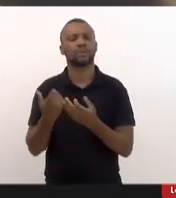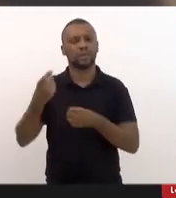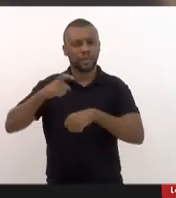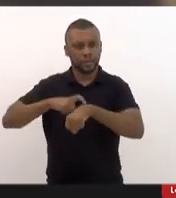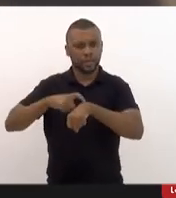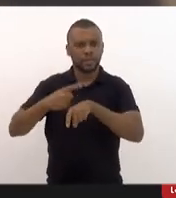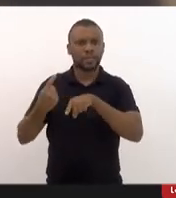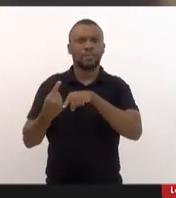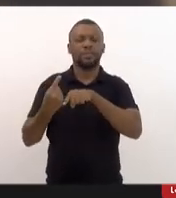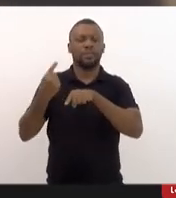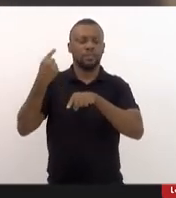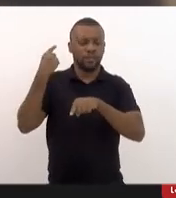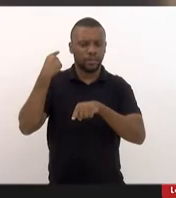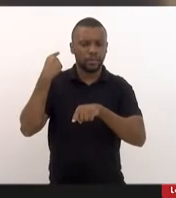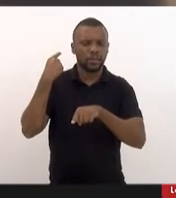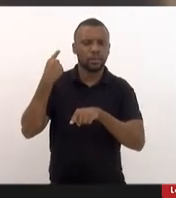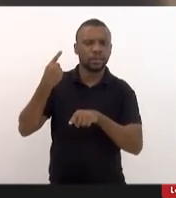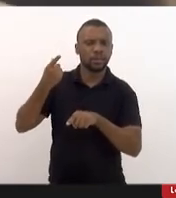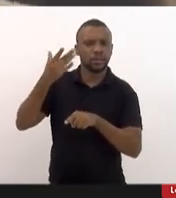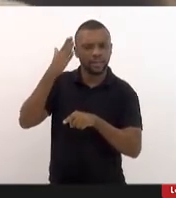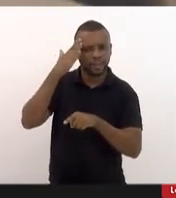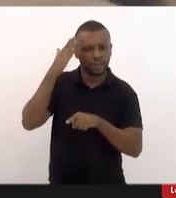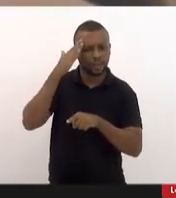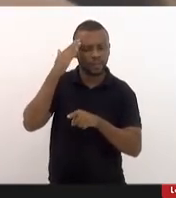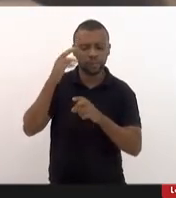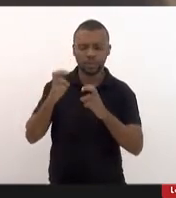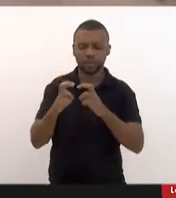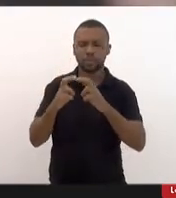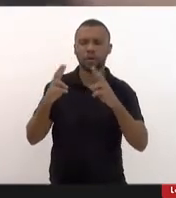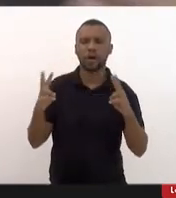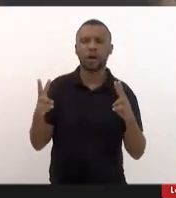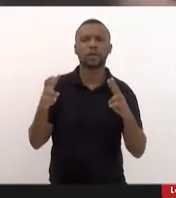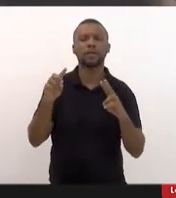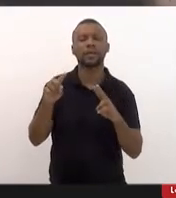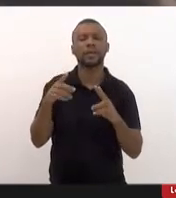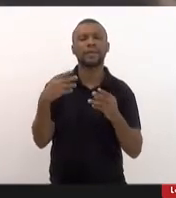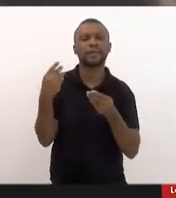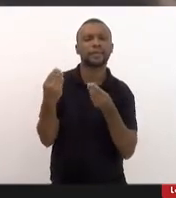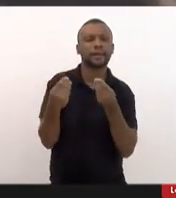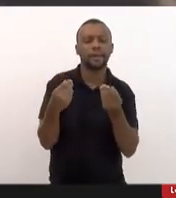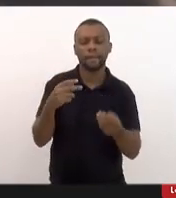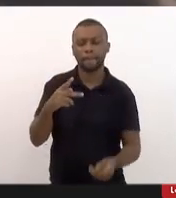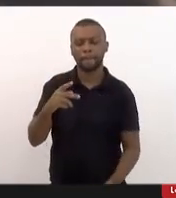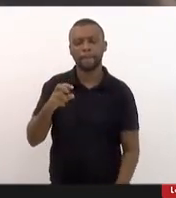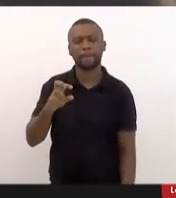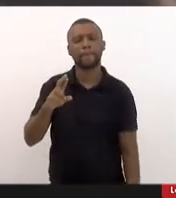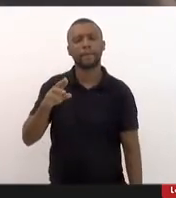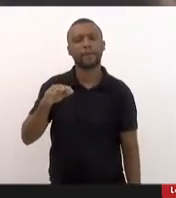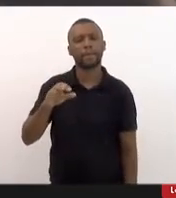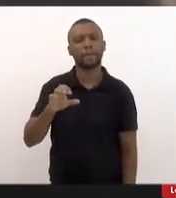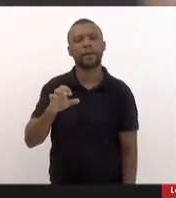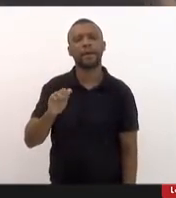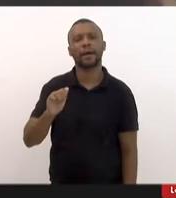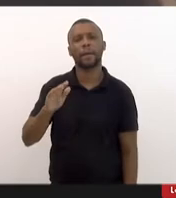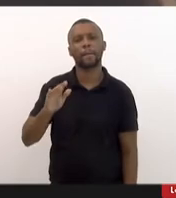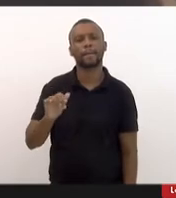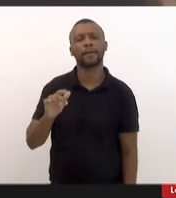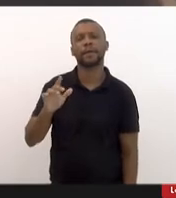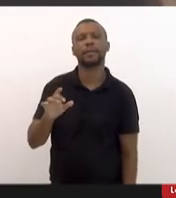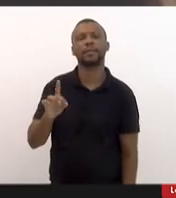ainda da construção do arco, e essa permeabilidade, que eu acho que o arco também